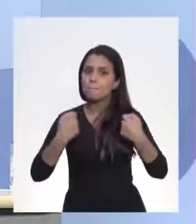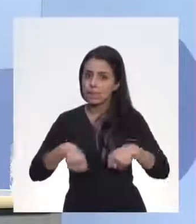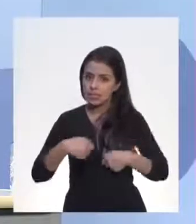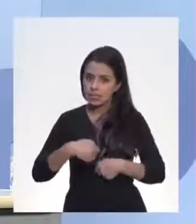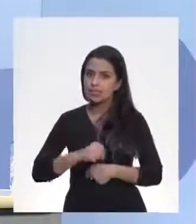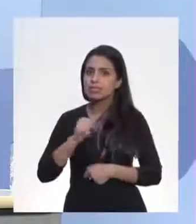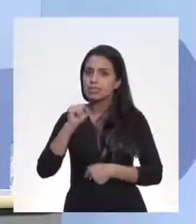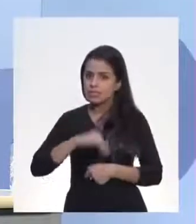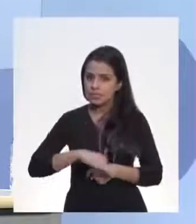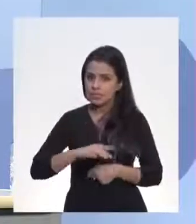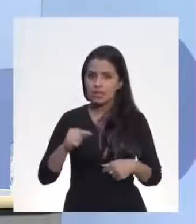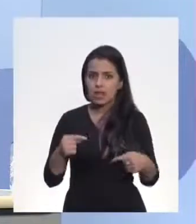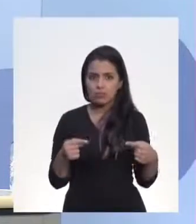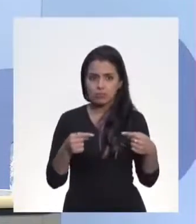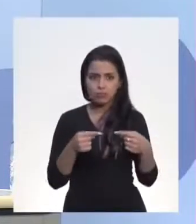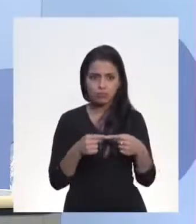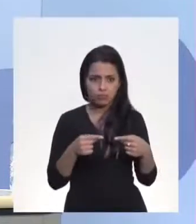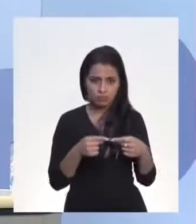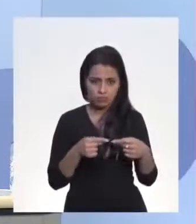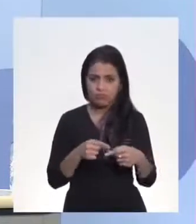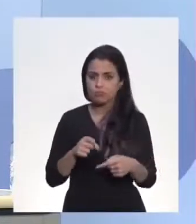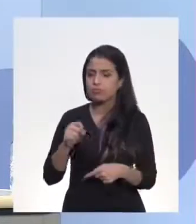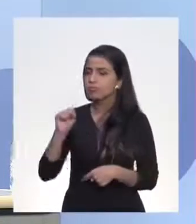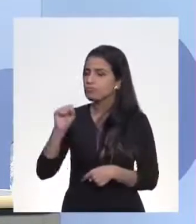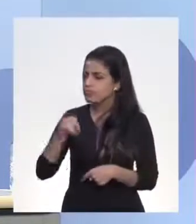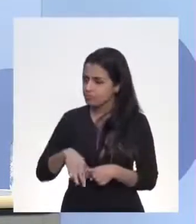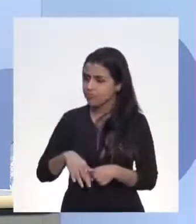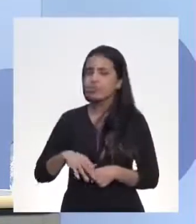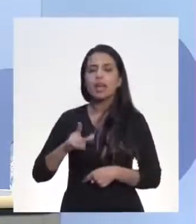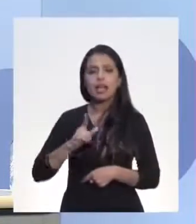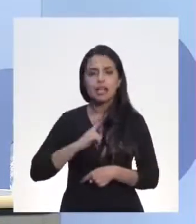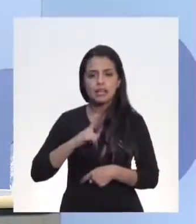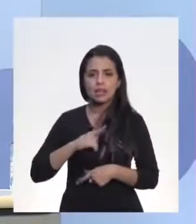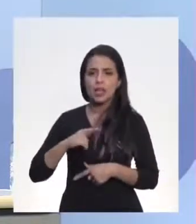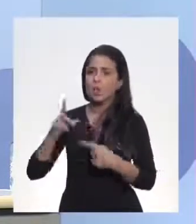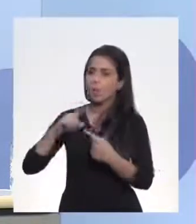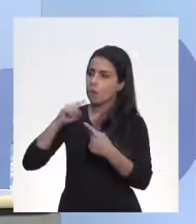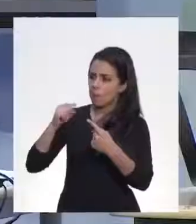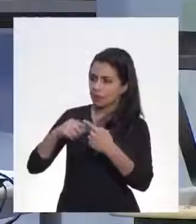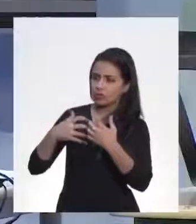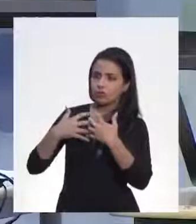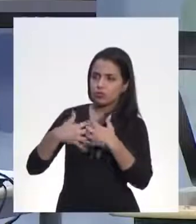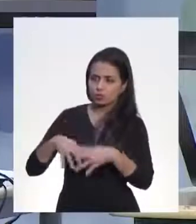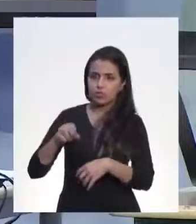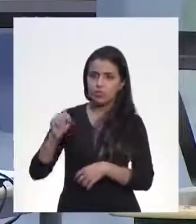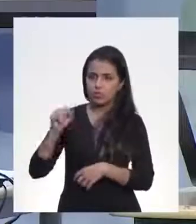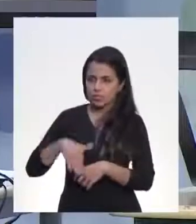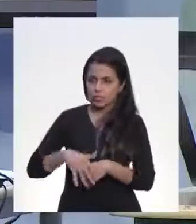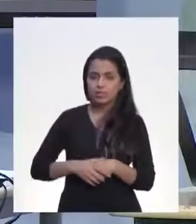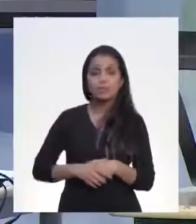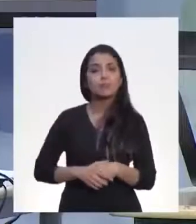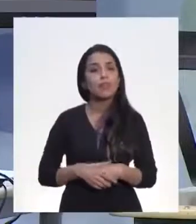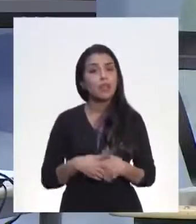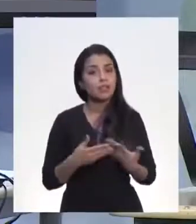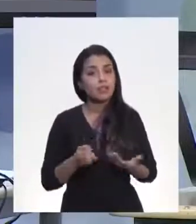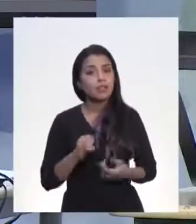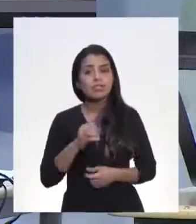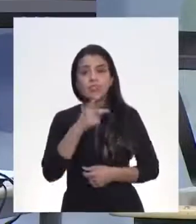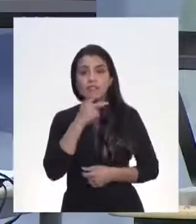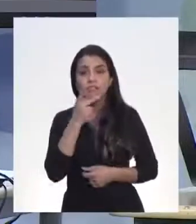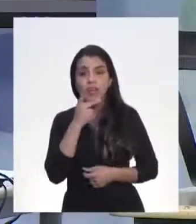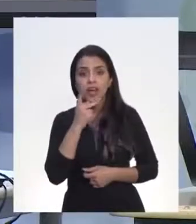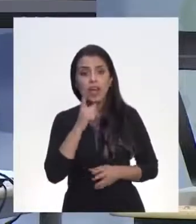juntinhas, ligadas. E elas o conector ligadas. exerce uma função ali. Então, tomar cuidado que quando a gente fala